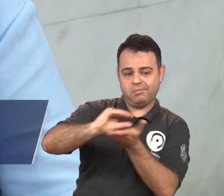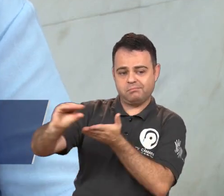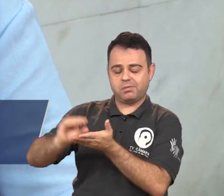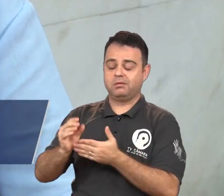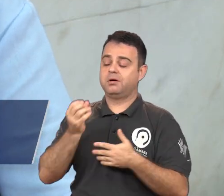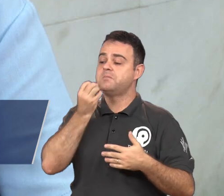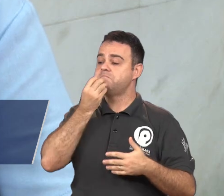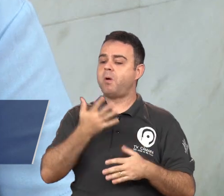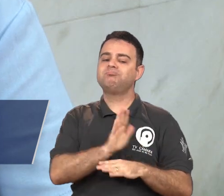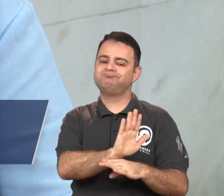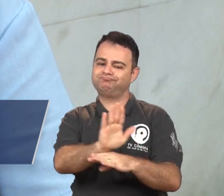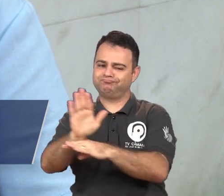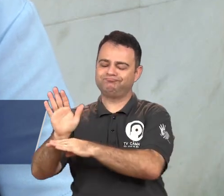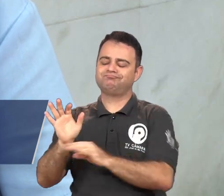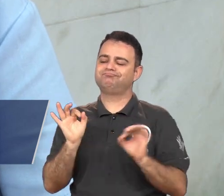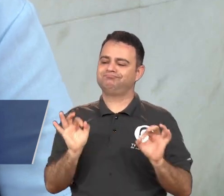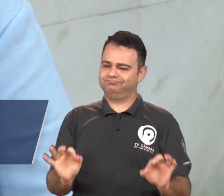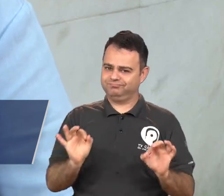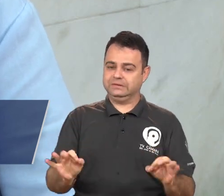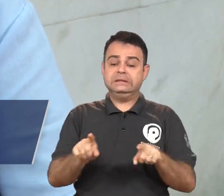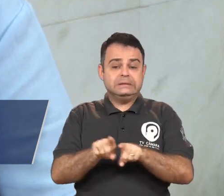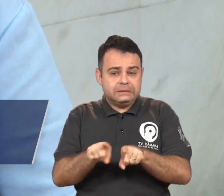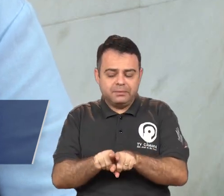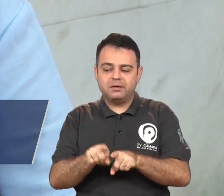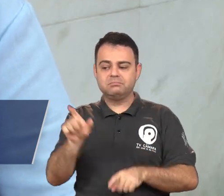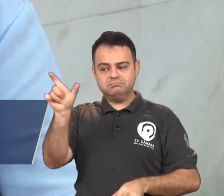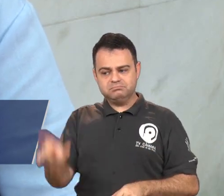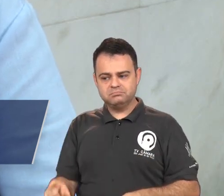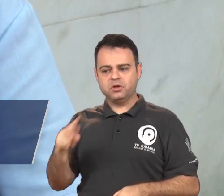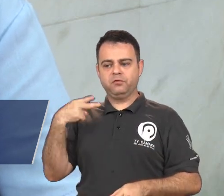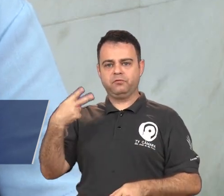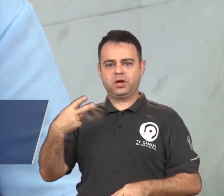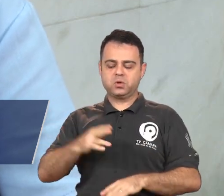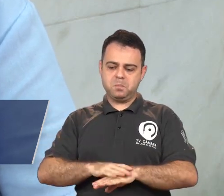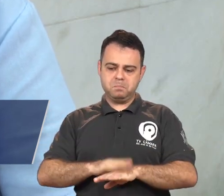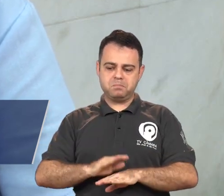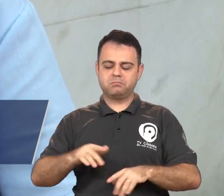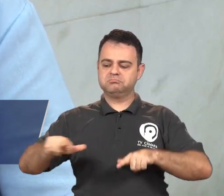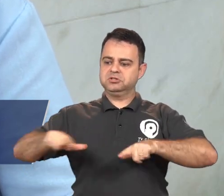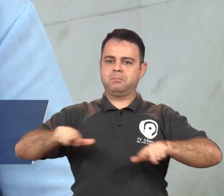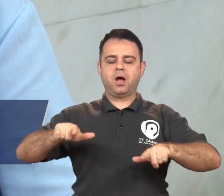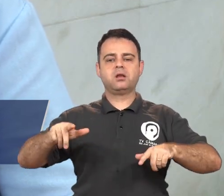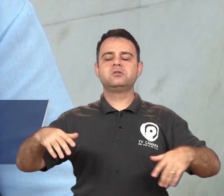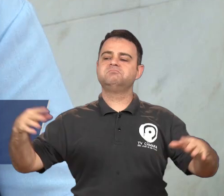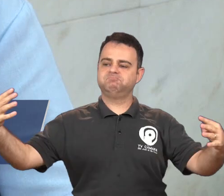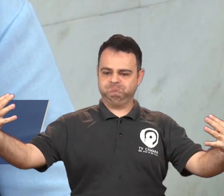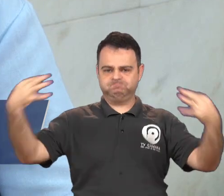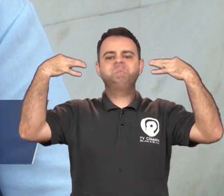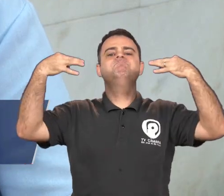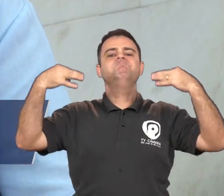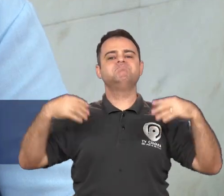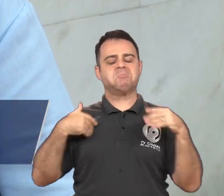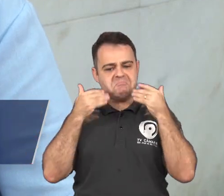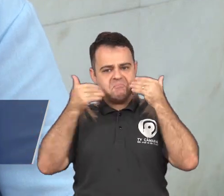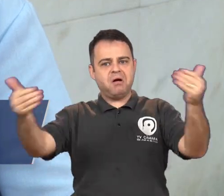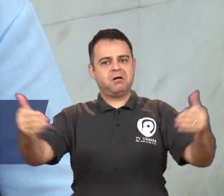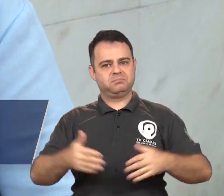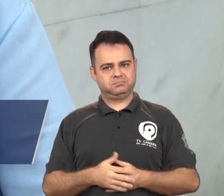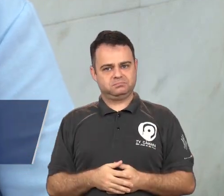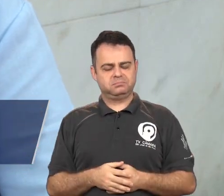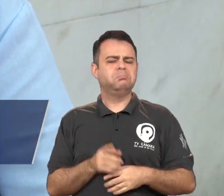beneficiar a população, mas principalmente fortalecer o trabalho do vereador, né? Porque o vereador, ele tem